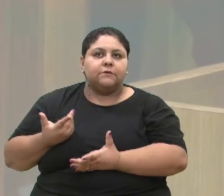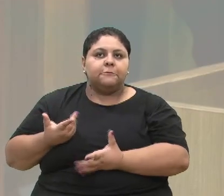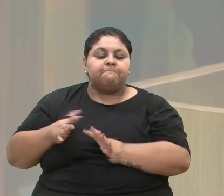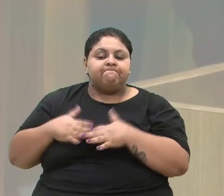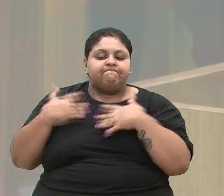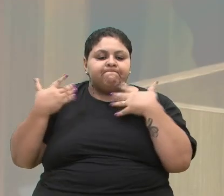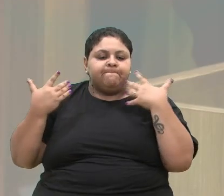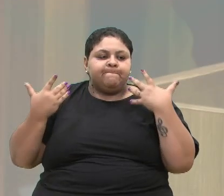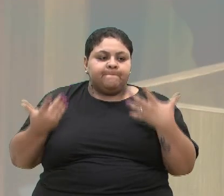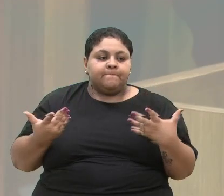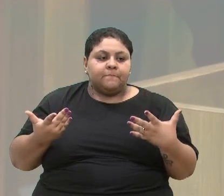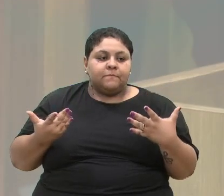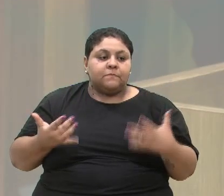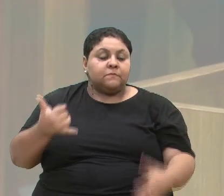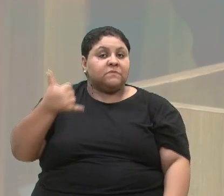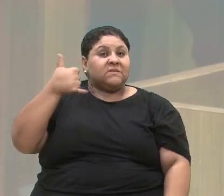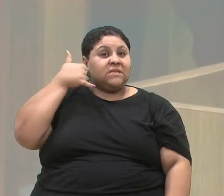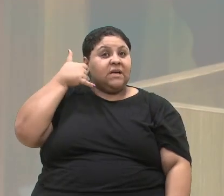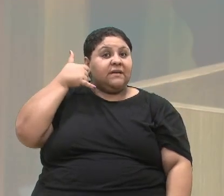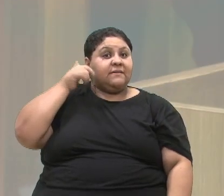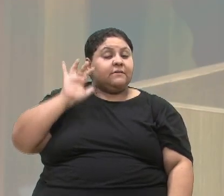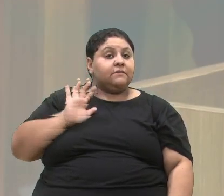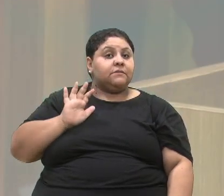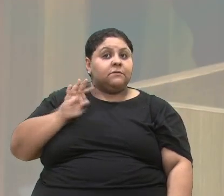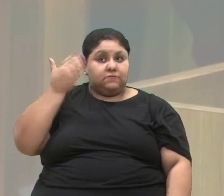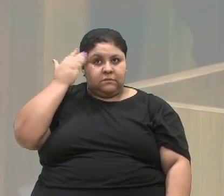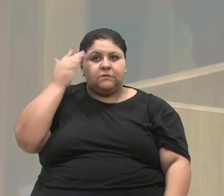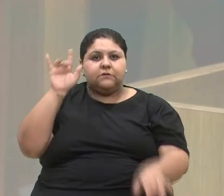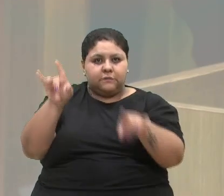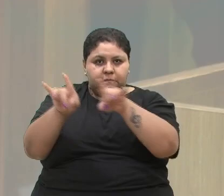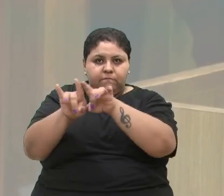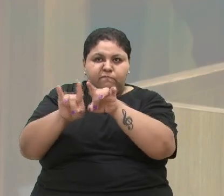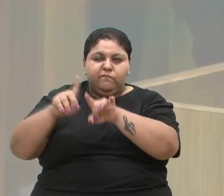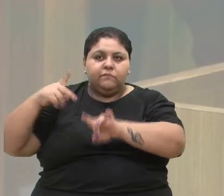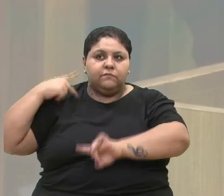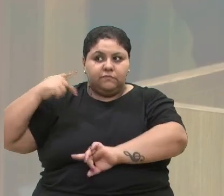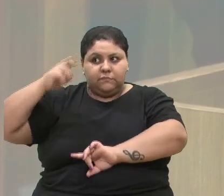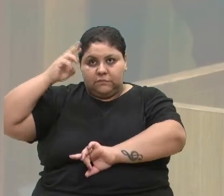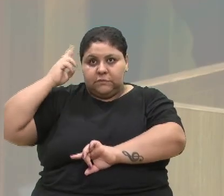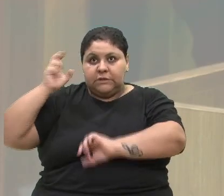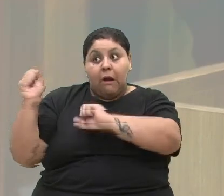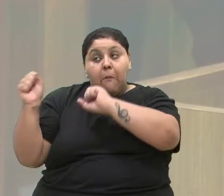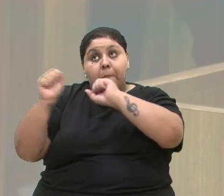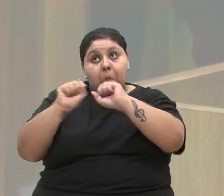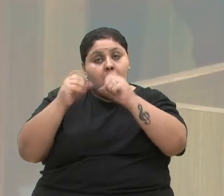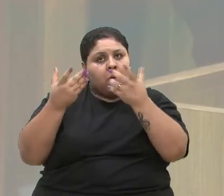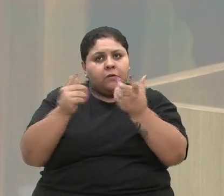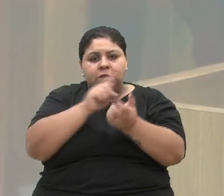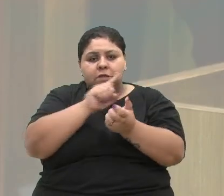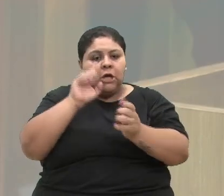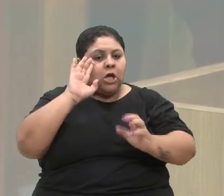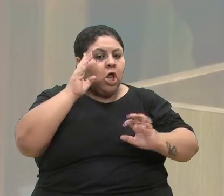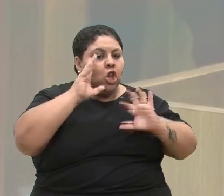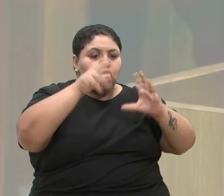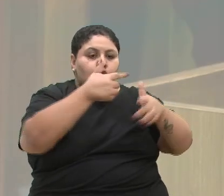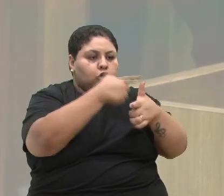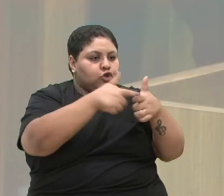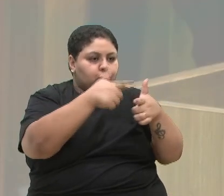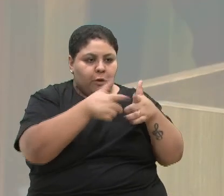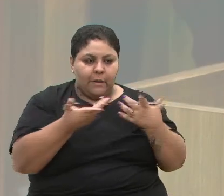Então, a telemedicina, entendo também o vereador Rafael, ela pode não resolver todos os